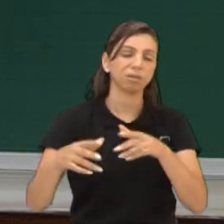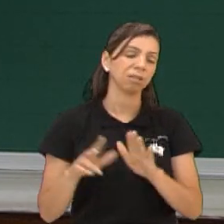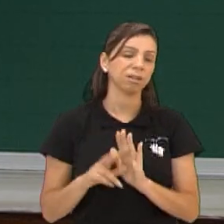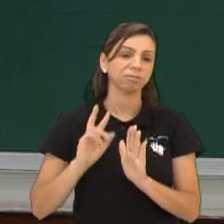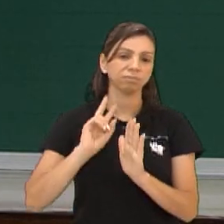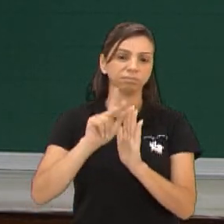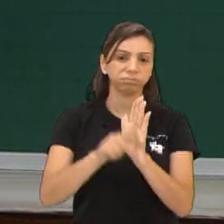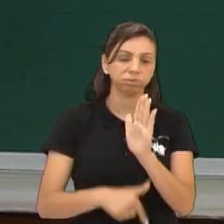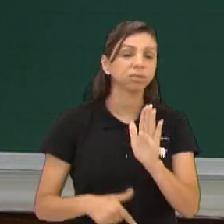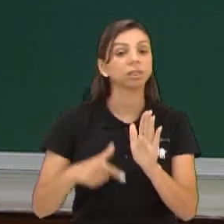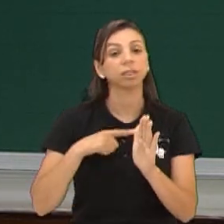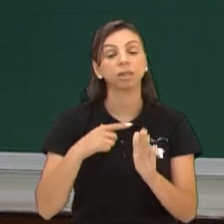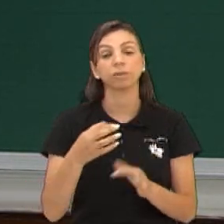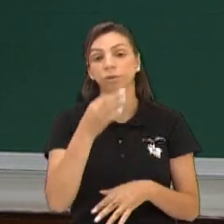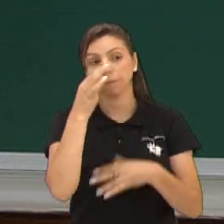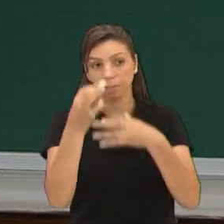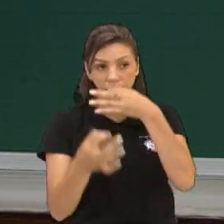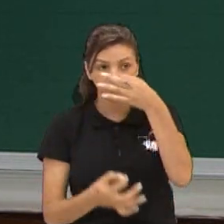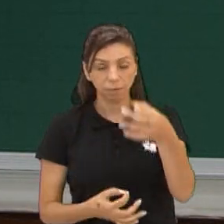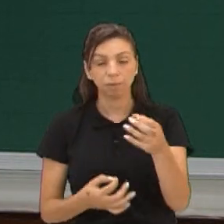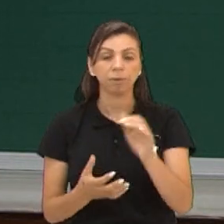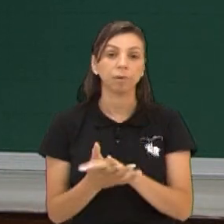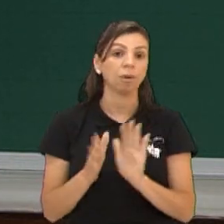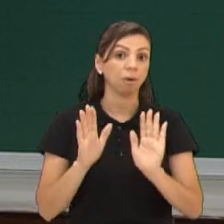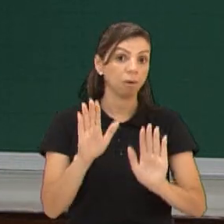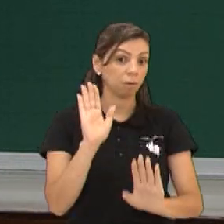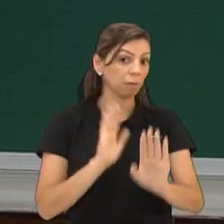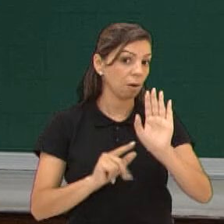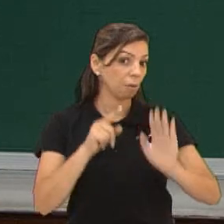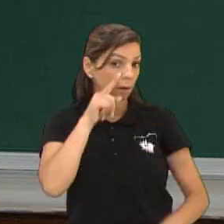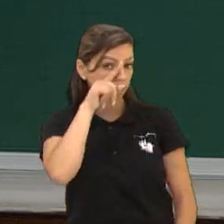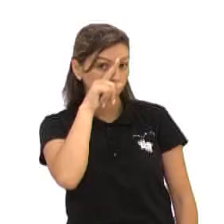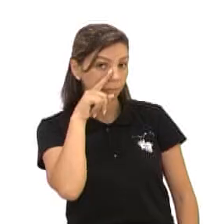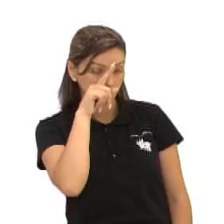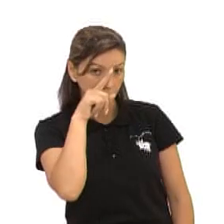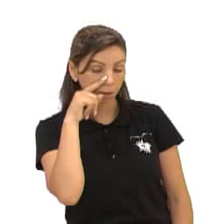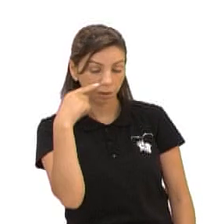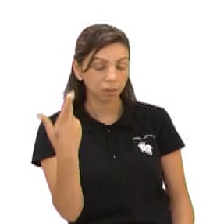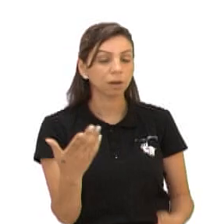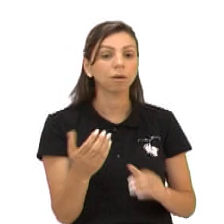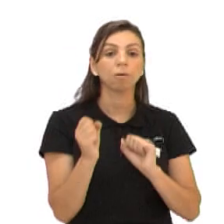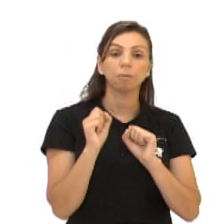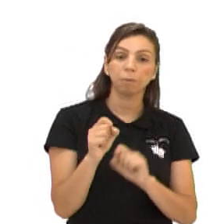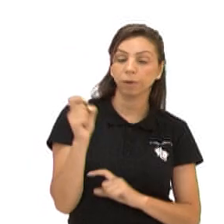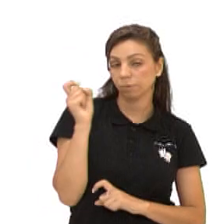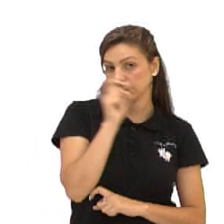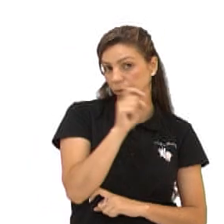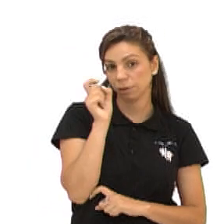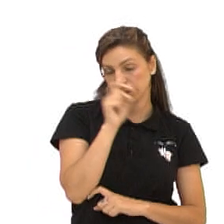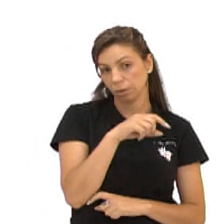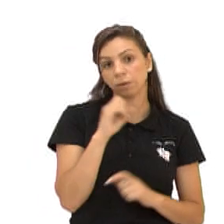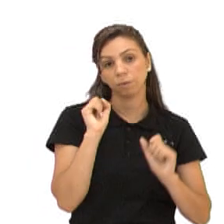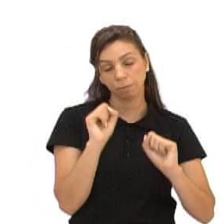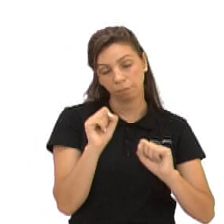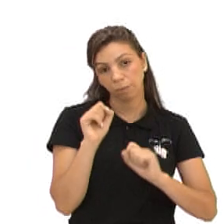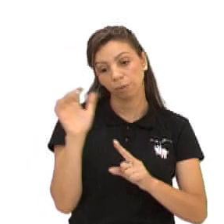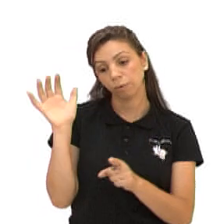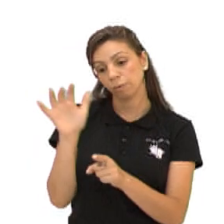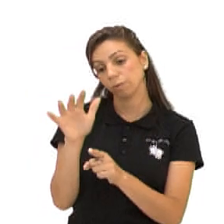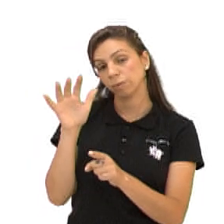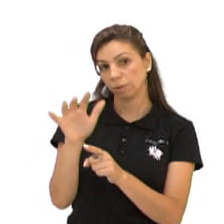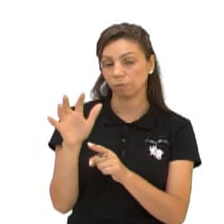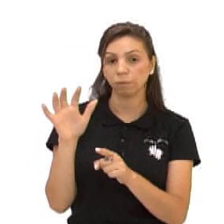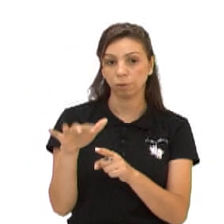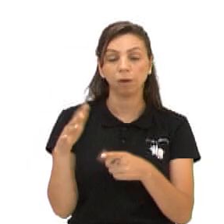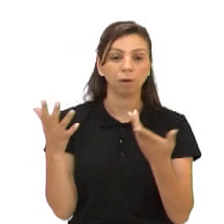é fácil então o que que qual que é o perigo da falácia ela provoca enganação ela é usada para iludir para